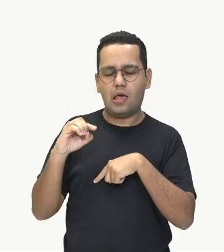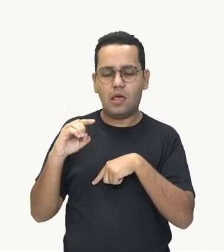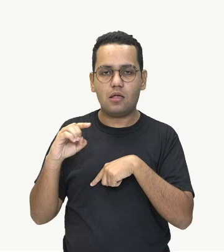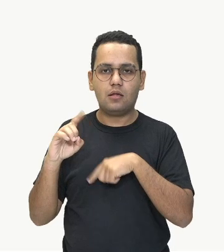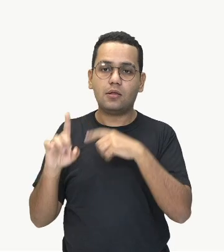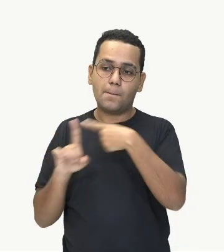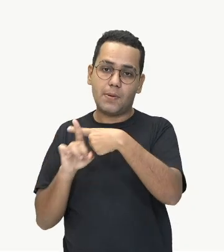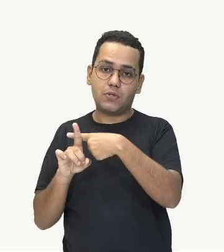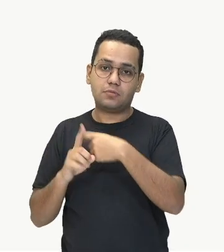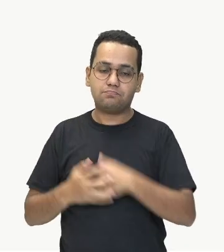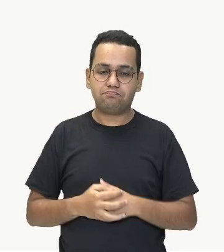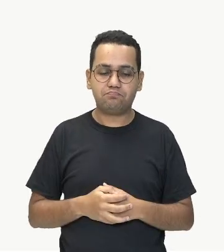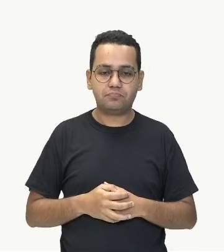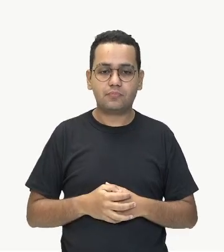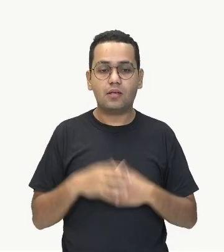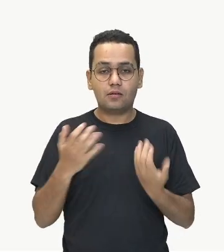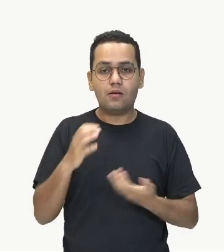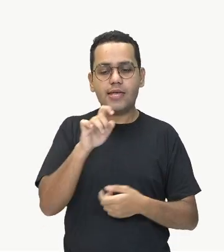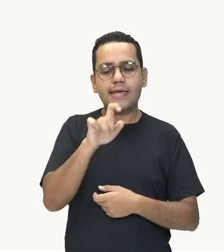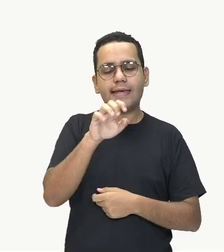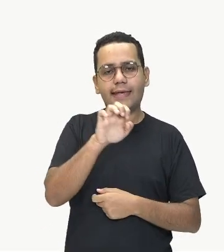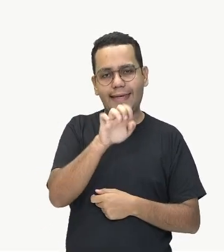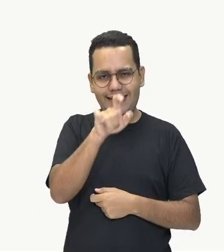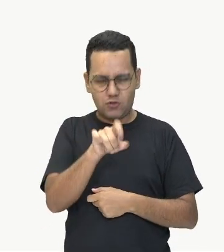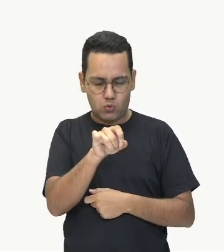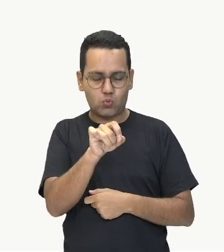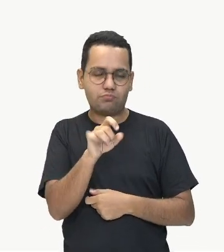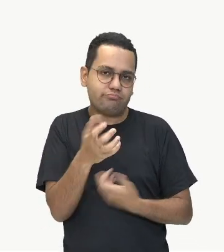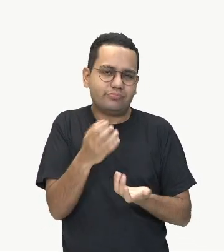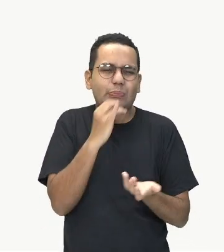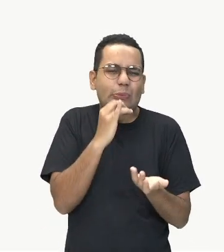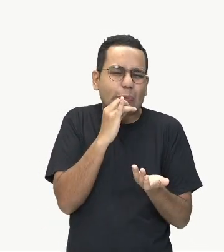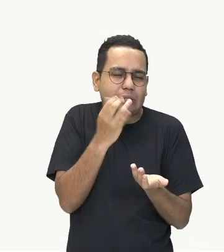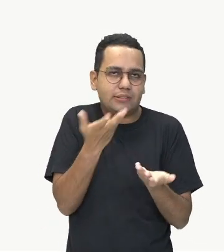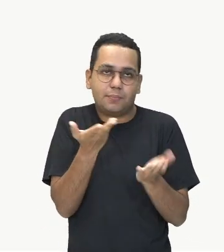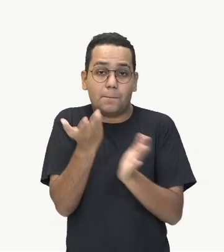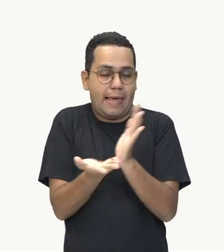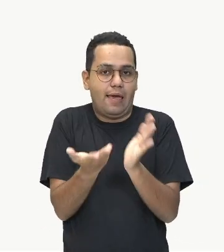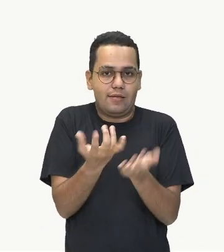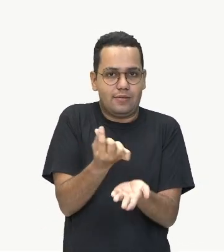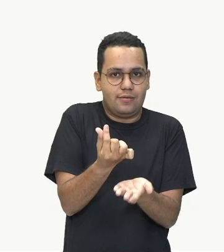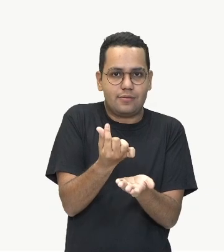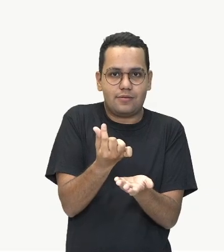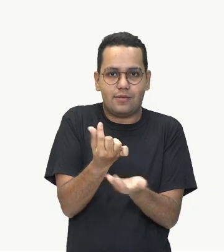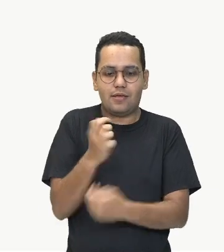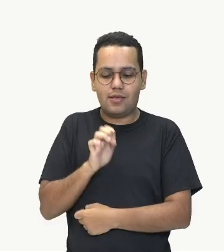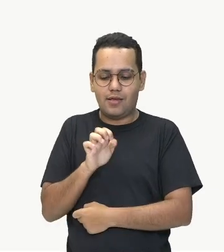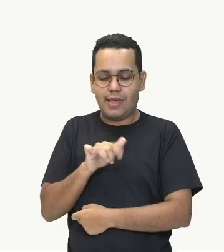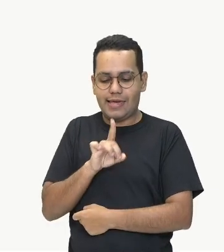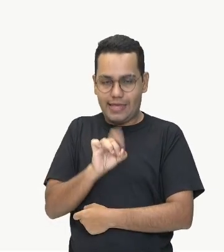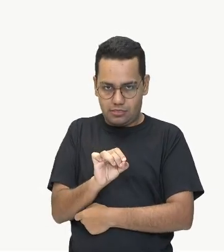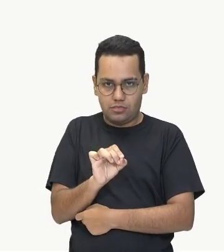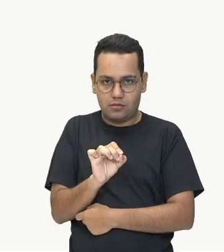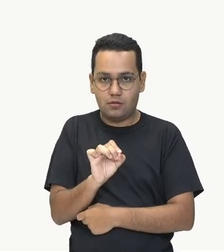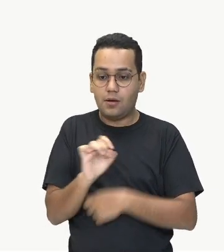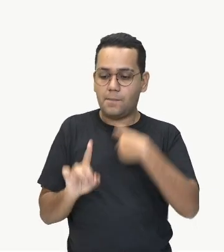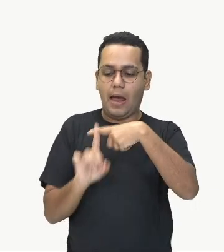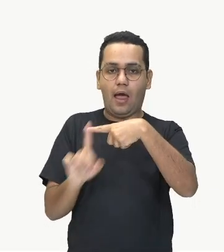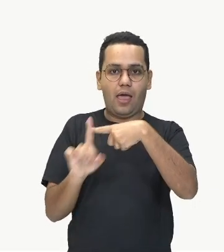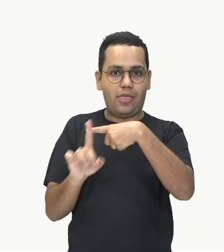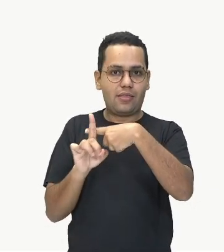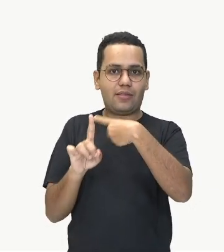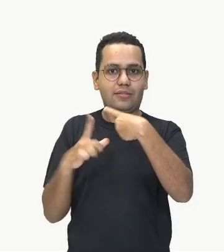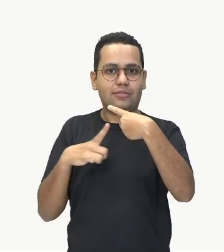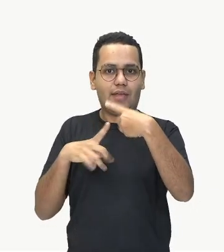dinheiro e se você pensar o calor para dentro Eu estou ganhando dinheiro então é positivo então